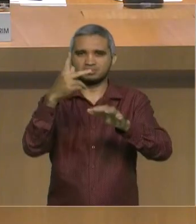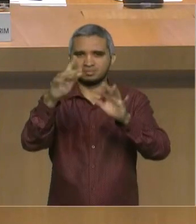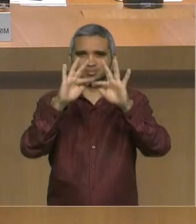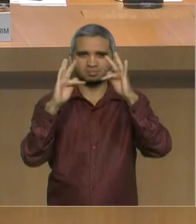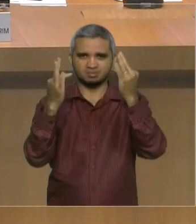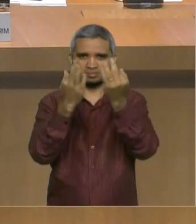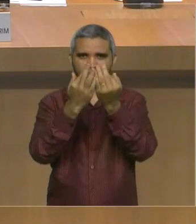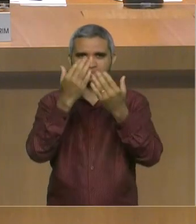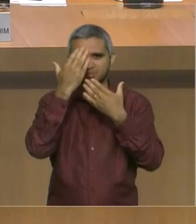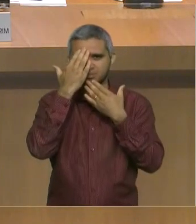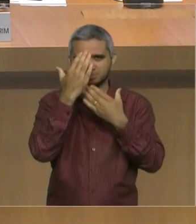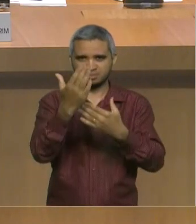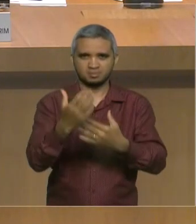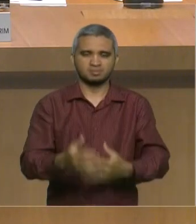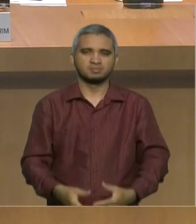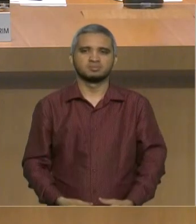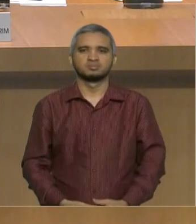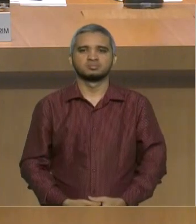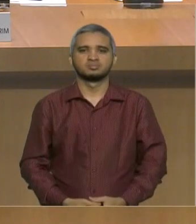Costa.